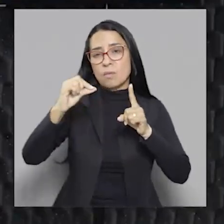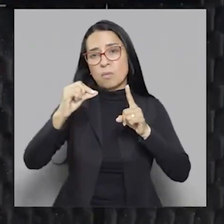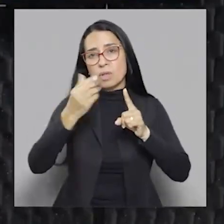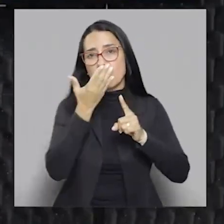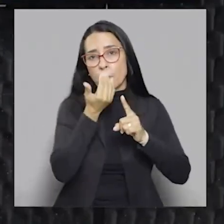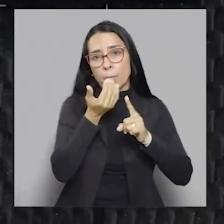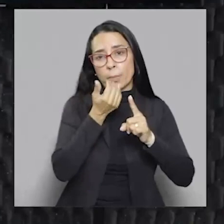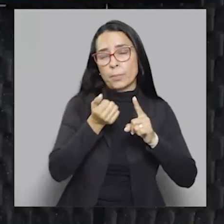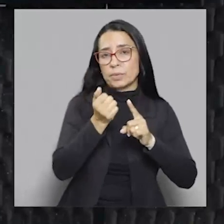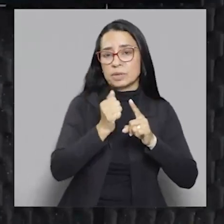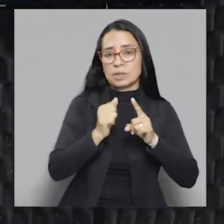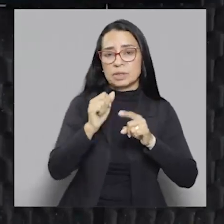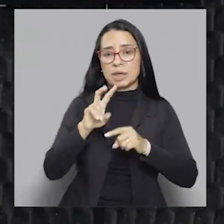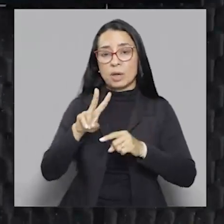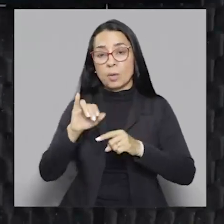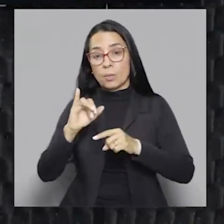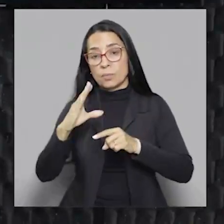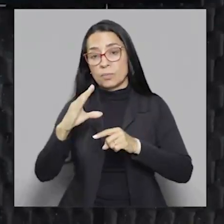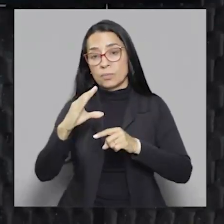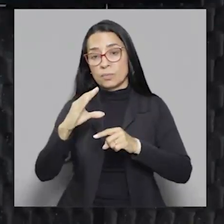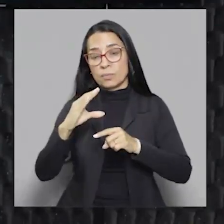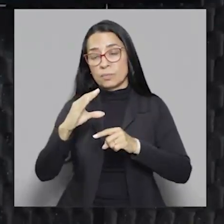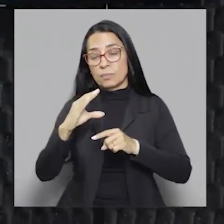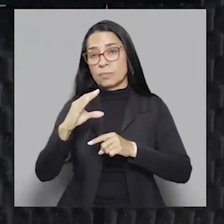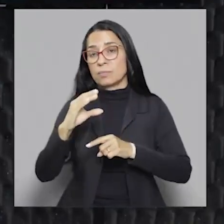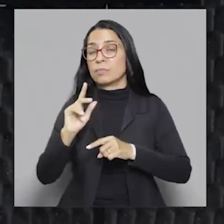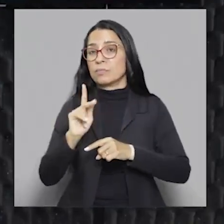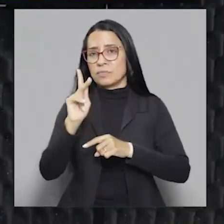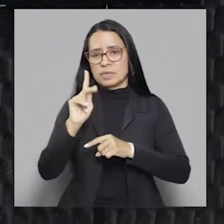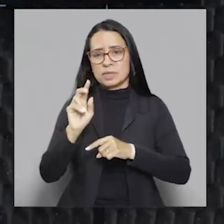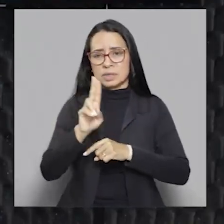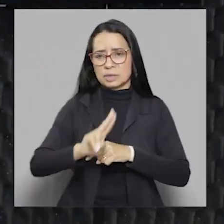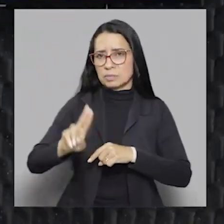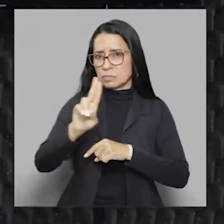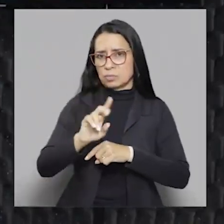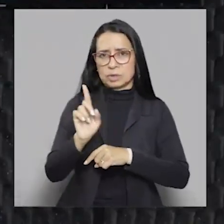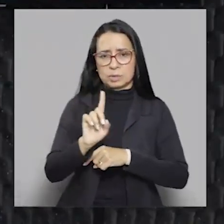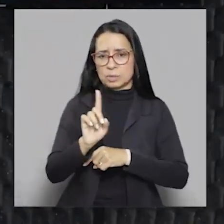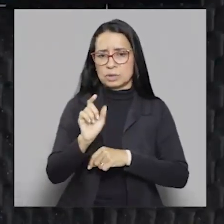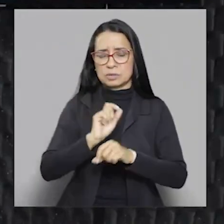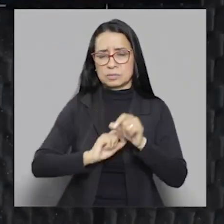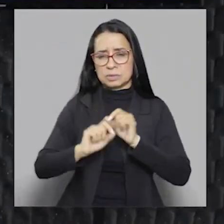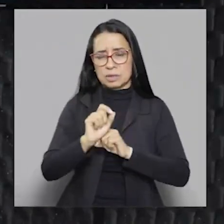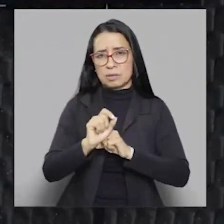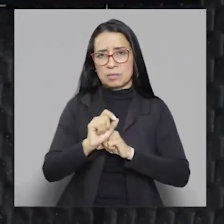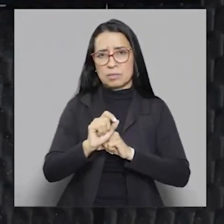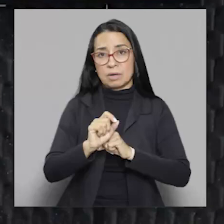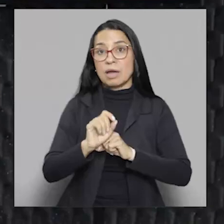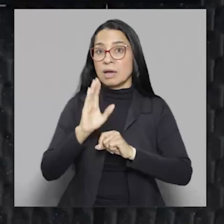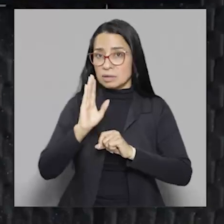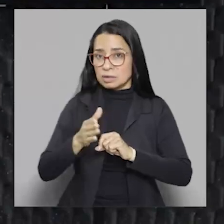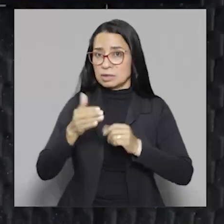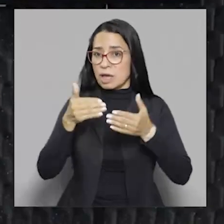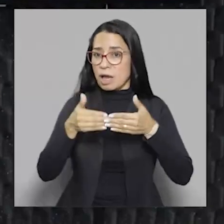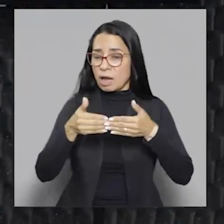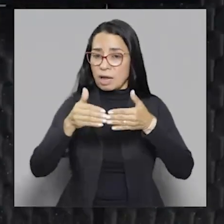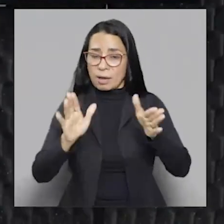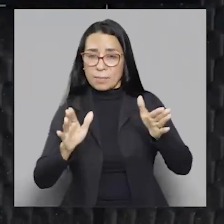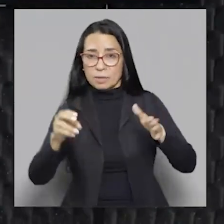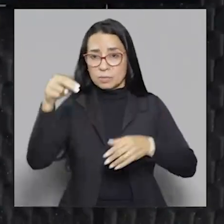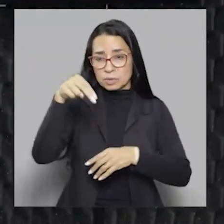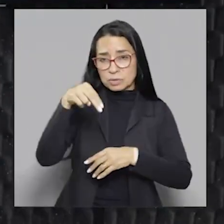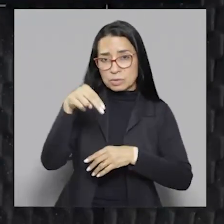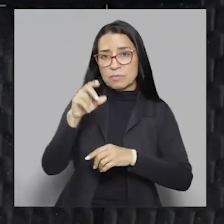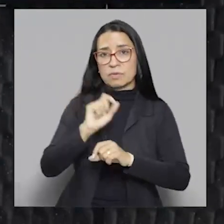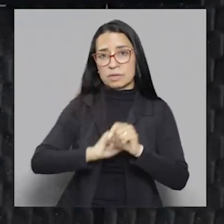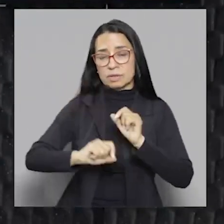O Vic Muniz não utiliza só isso, já até serviu de abertura de novelas, de uma novela de uma emissora